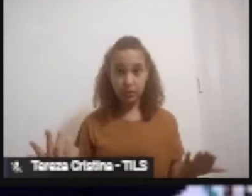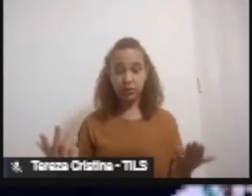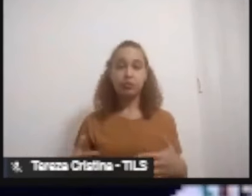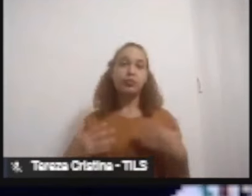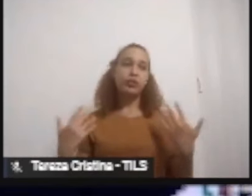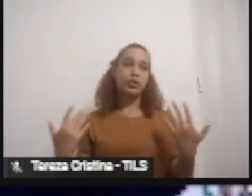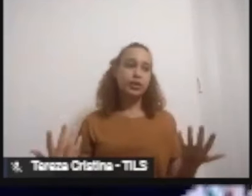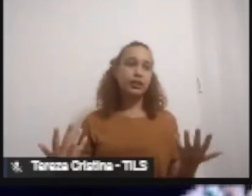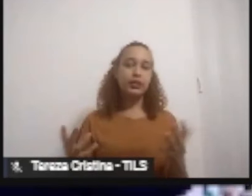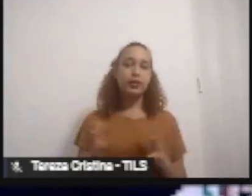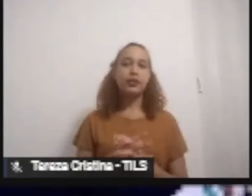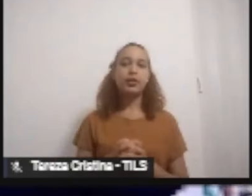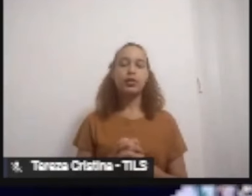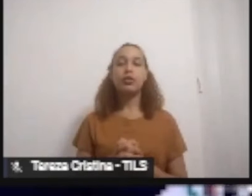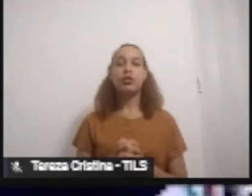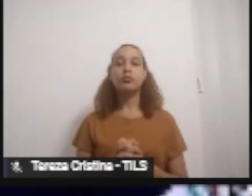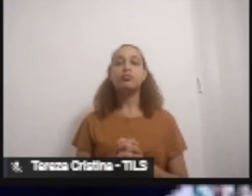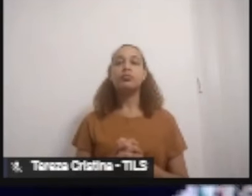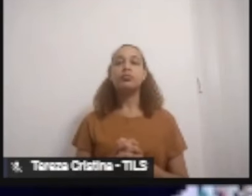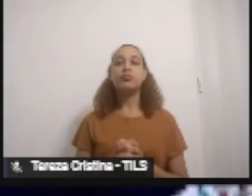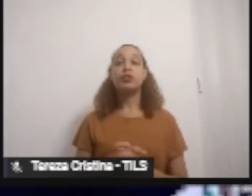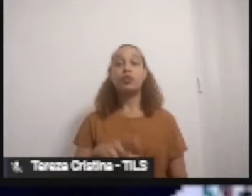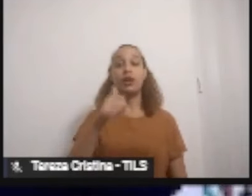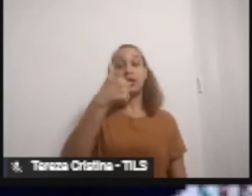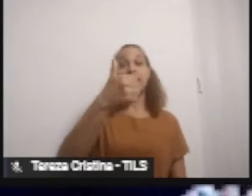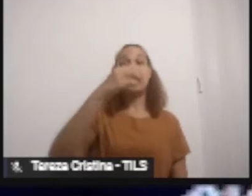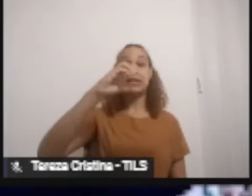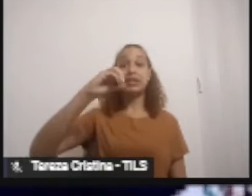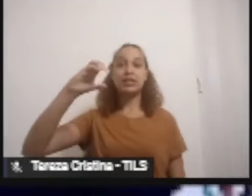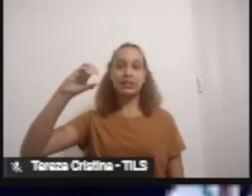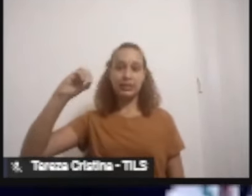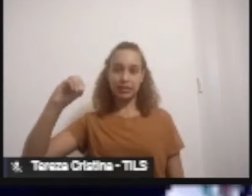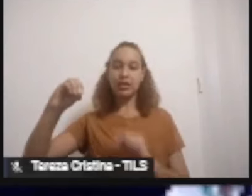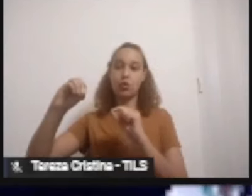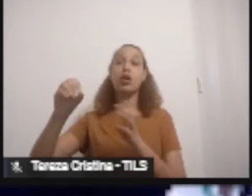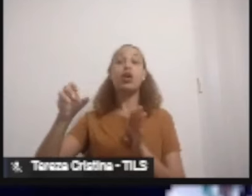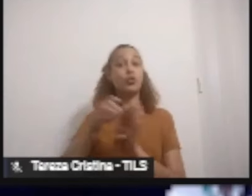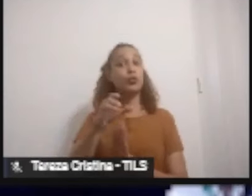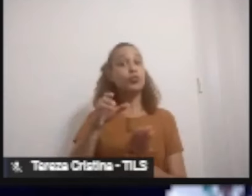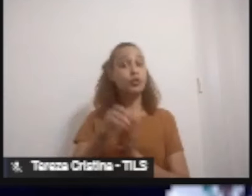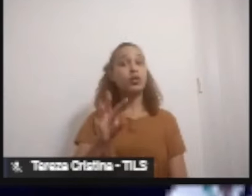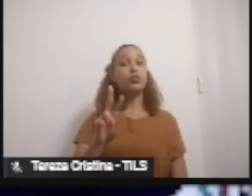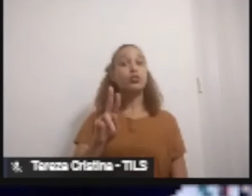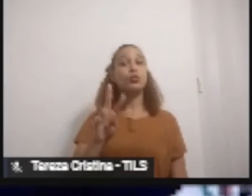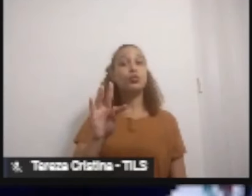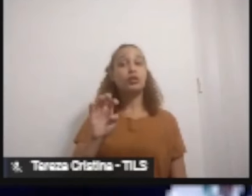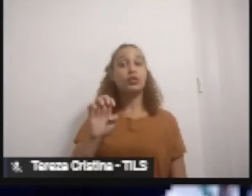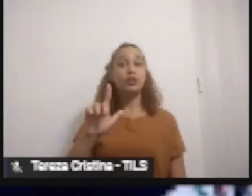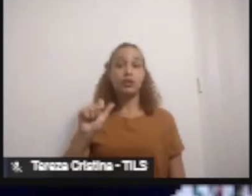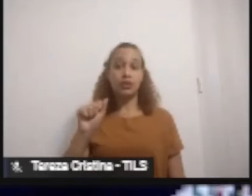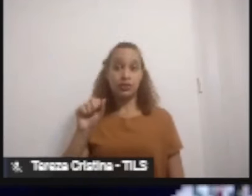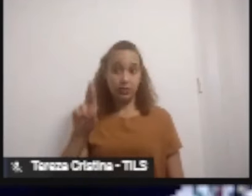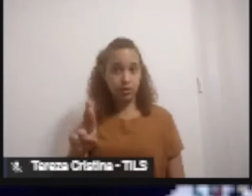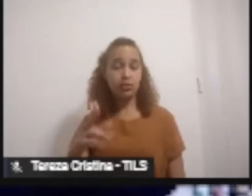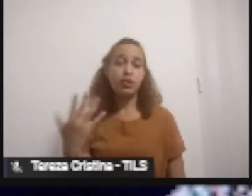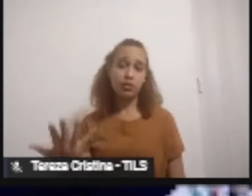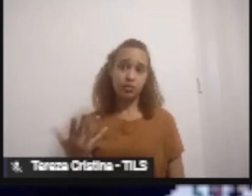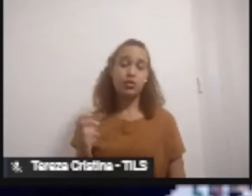órgão tomar as providências, diz que sem conselho tutelar, que pode ser feito tanto de forma anônima quanto você dando as suas,